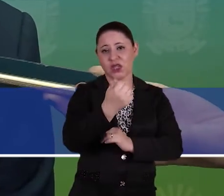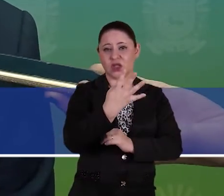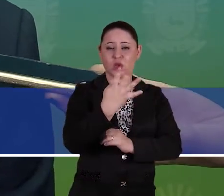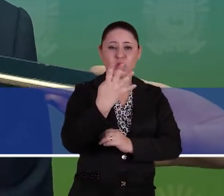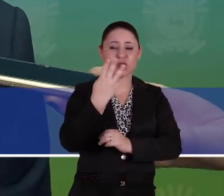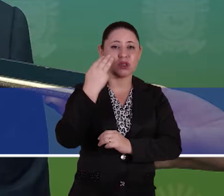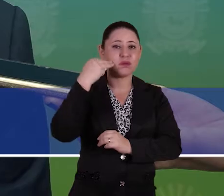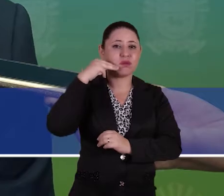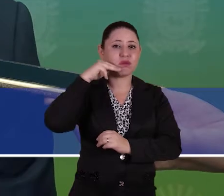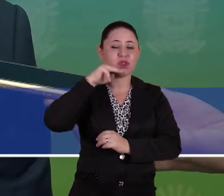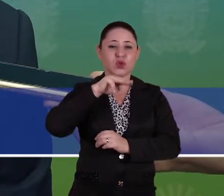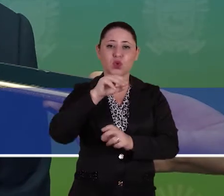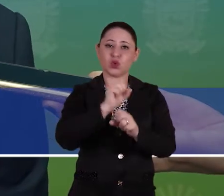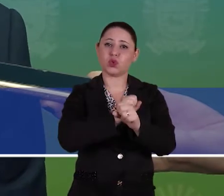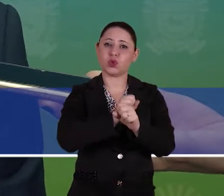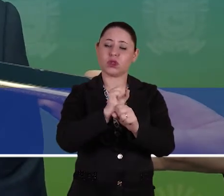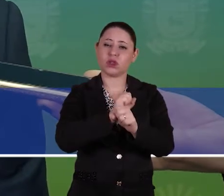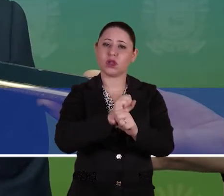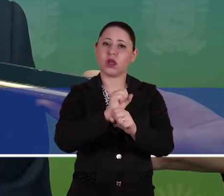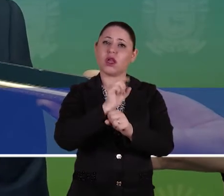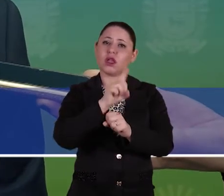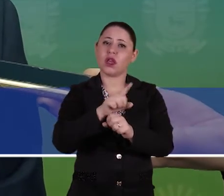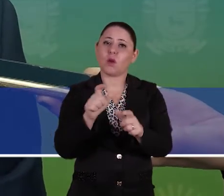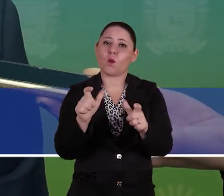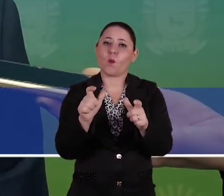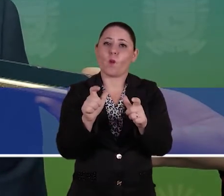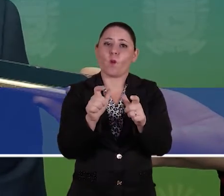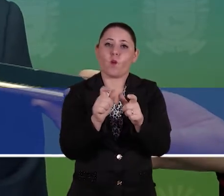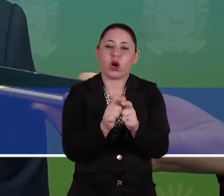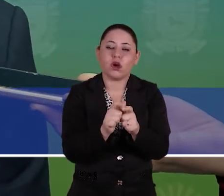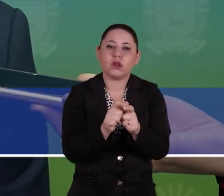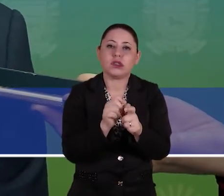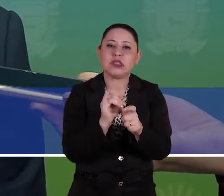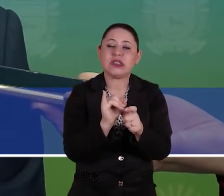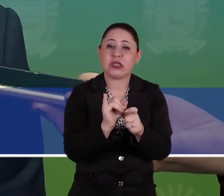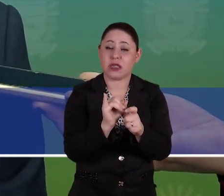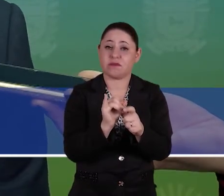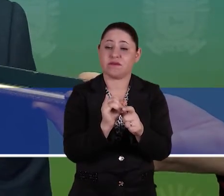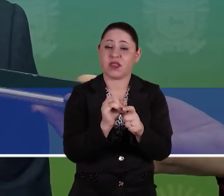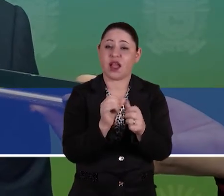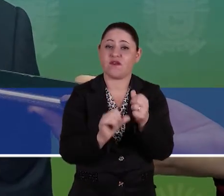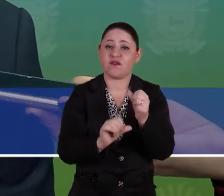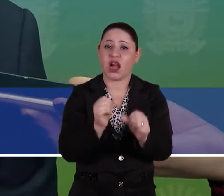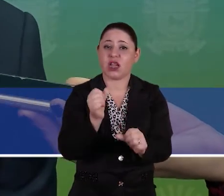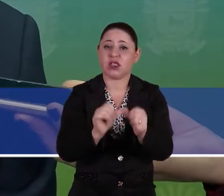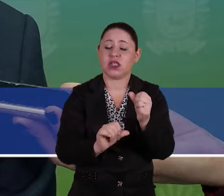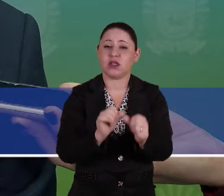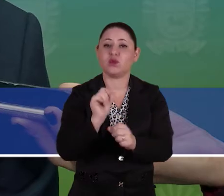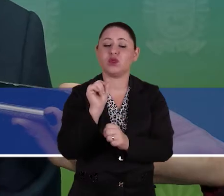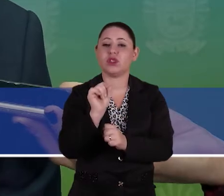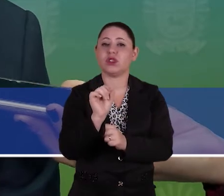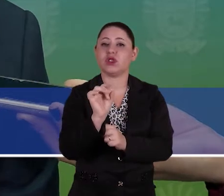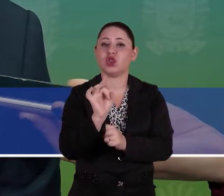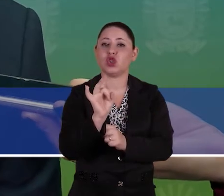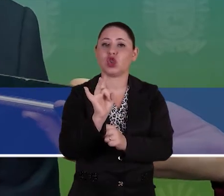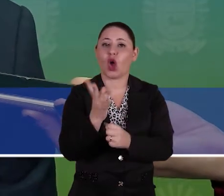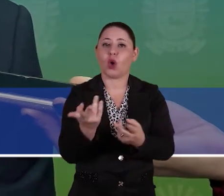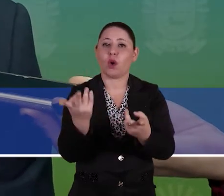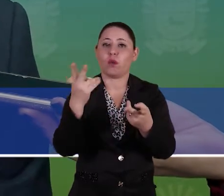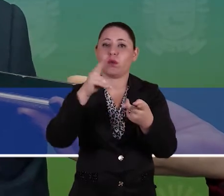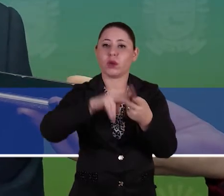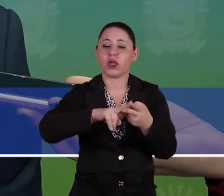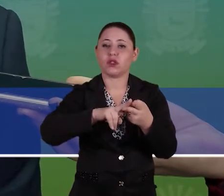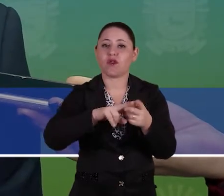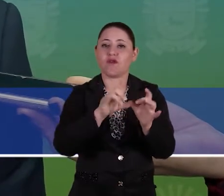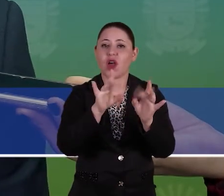de 14 milhões anual, que é muito pouco se considerarmos que apenas com os presos